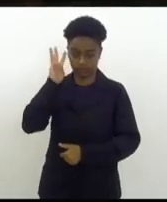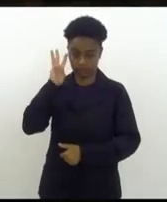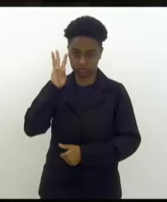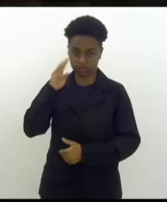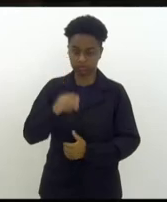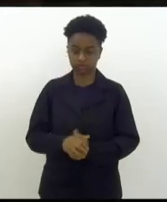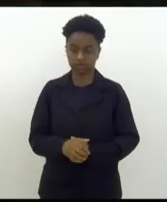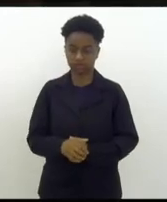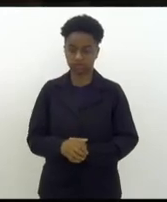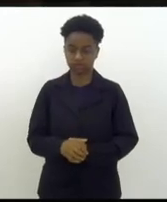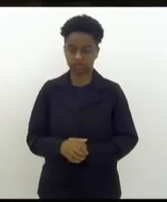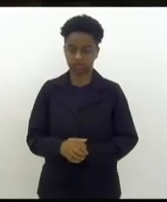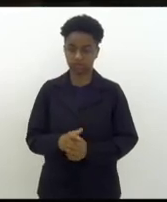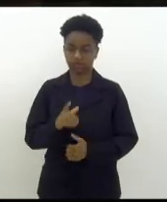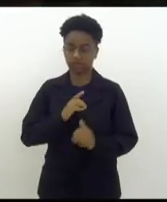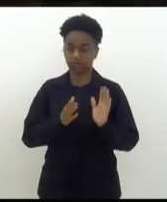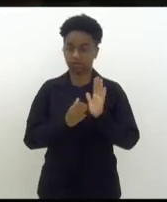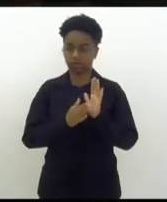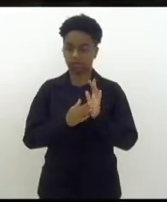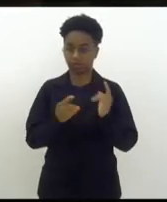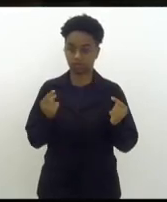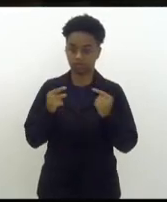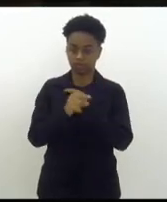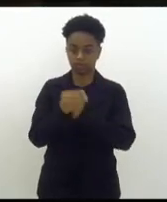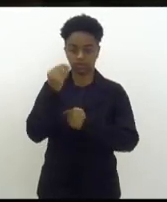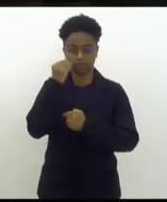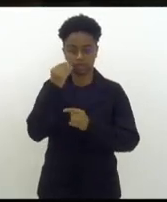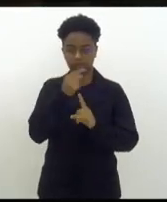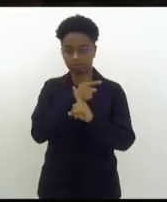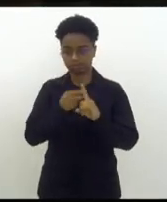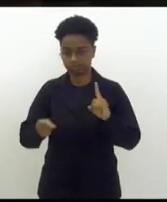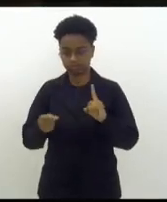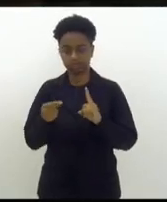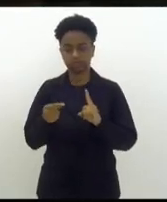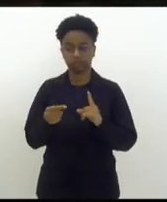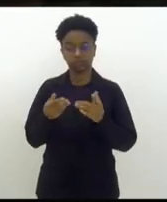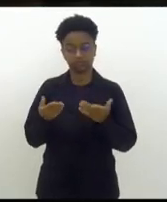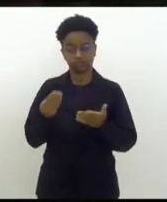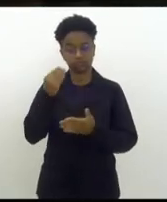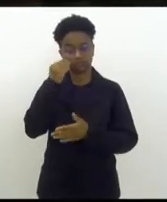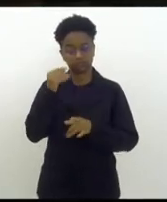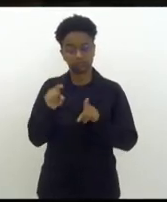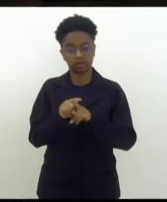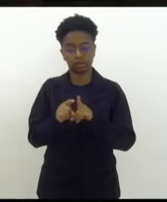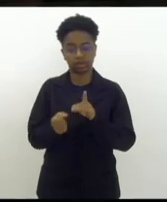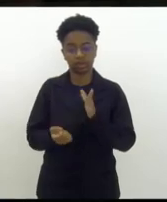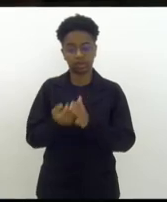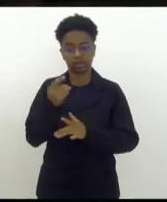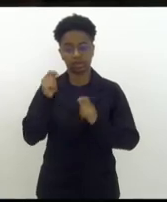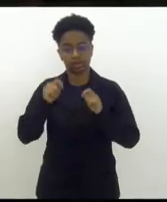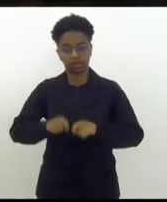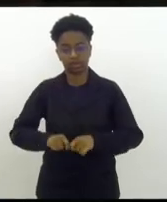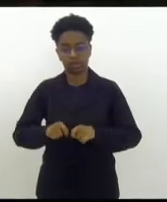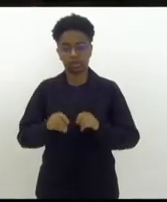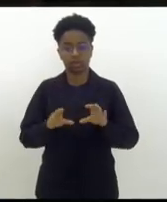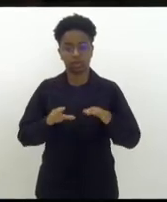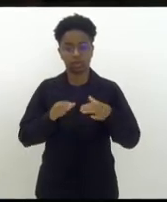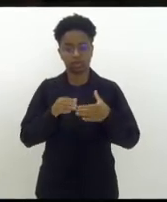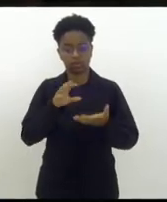fez uma contraproposta de vetar para abrir a possibilidade também da câmara de